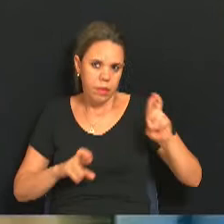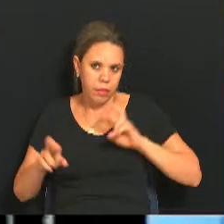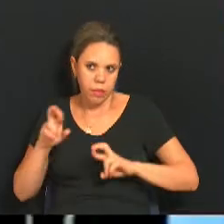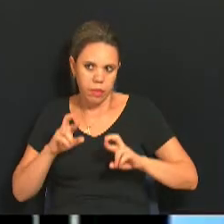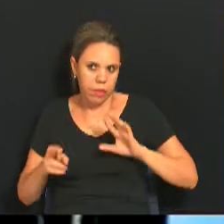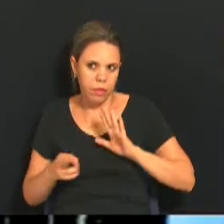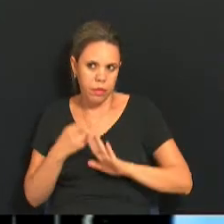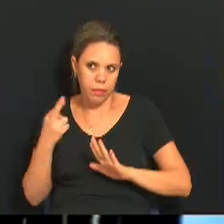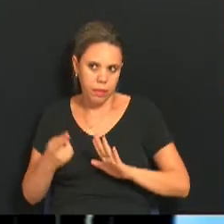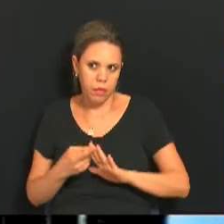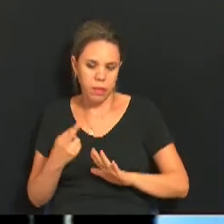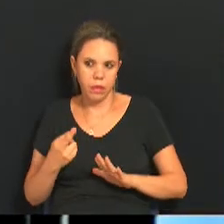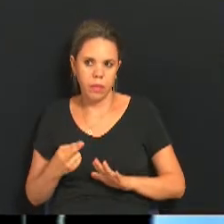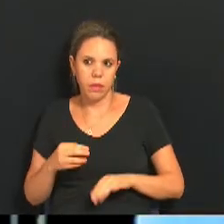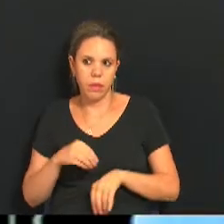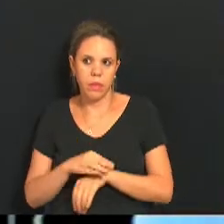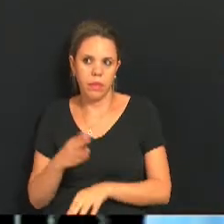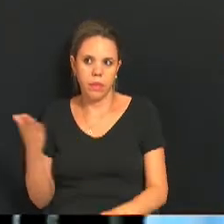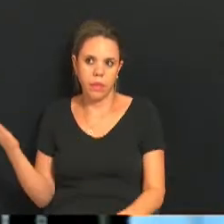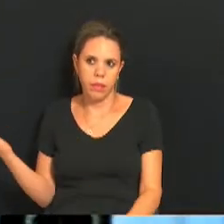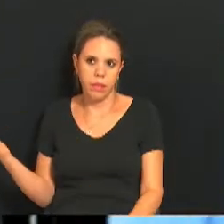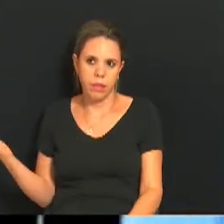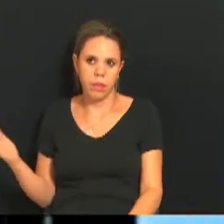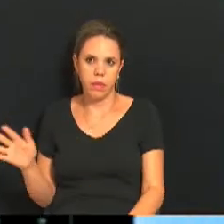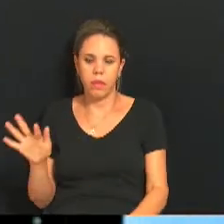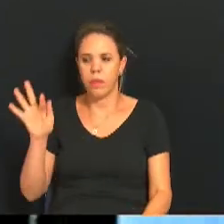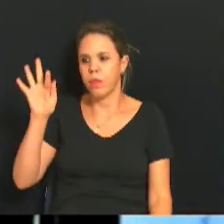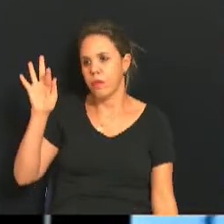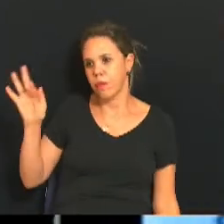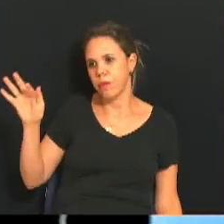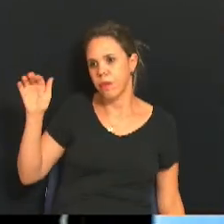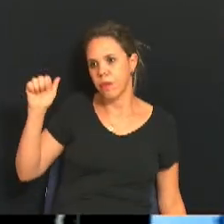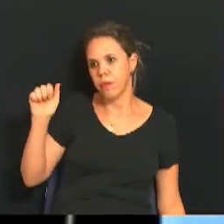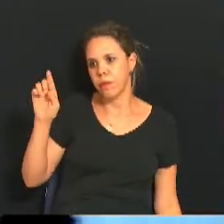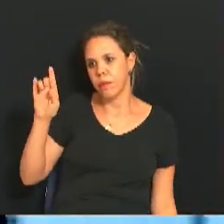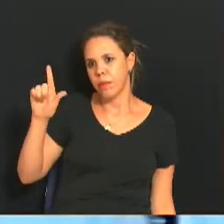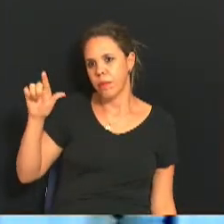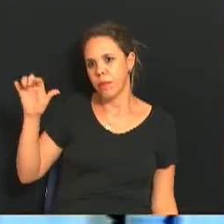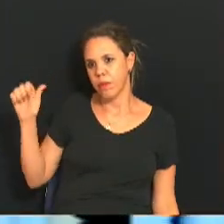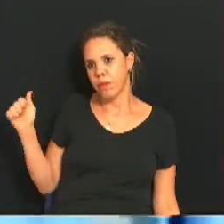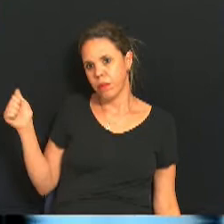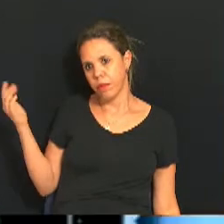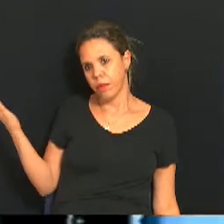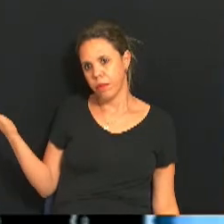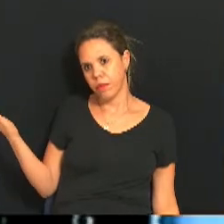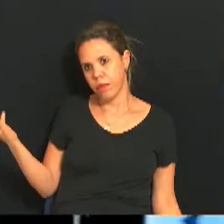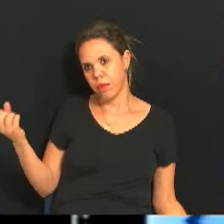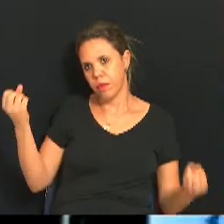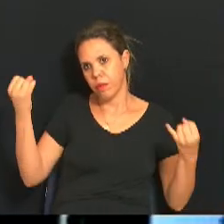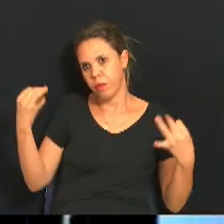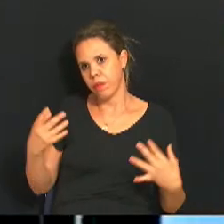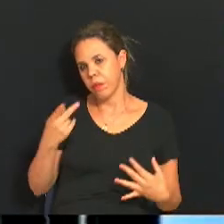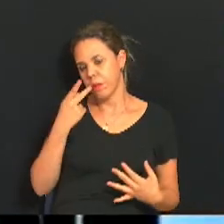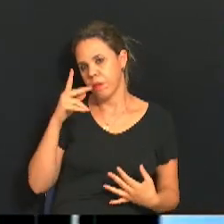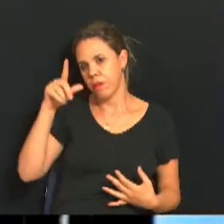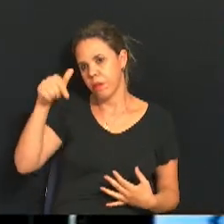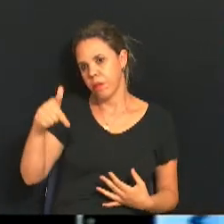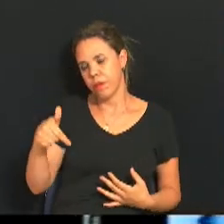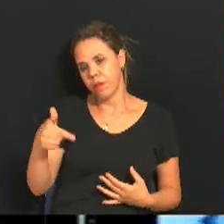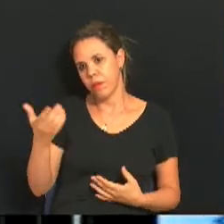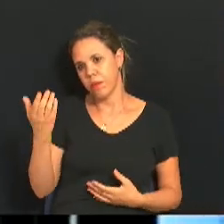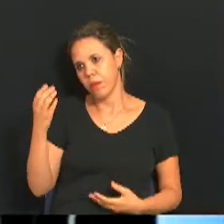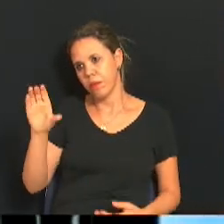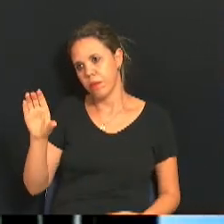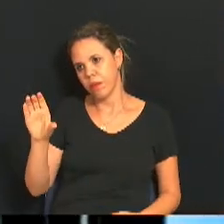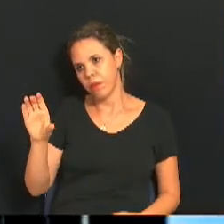resoluções eu vou passar a palavra para Fabíola e também né gente ela vai fazer uma fala e depois eu vou compartilhar